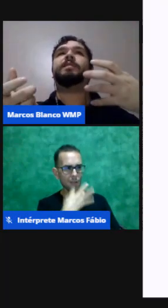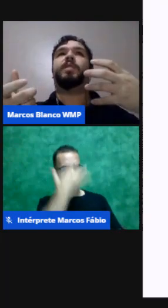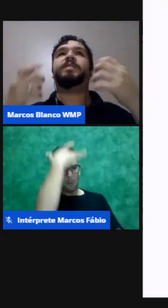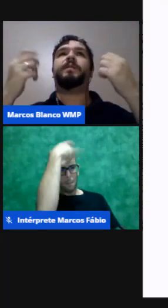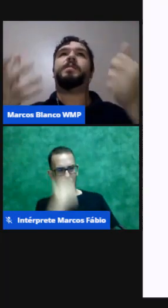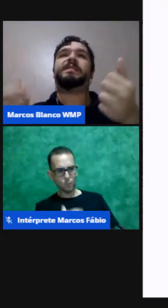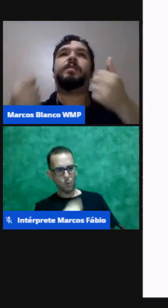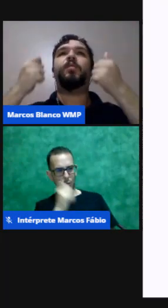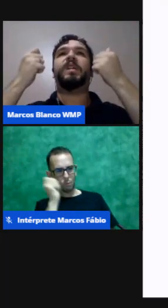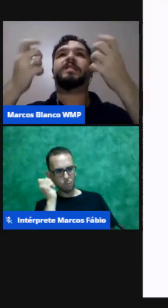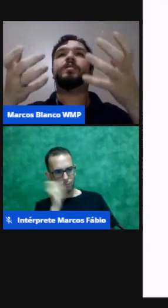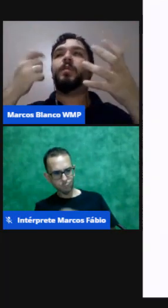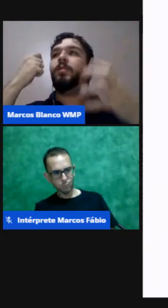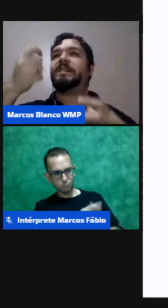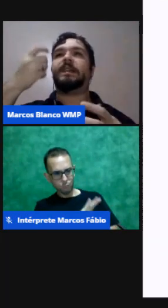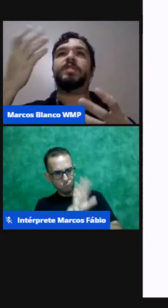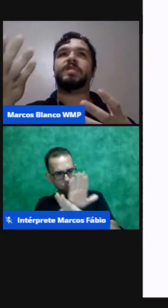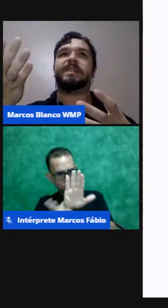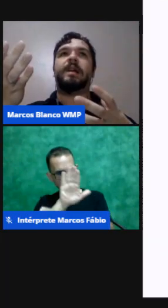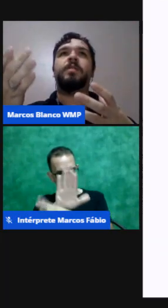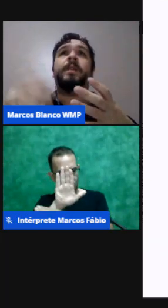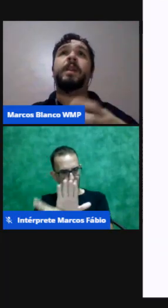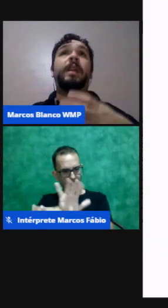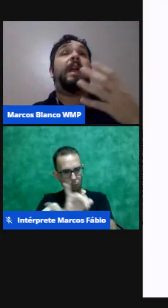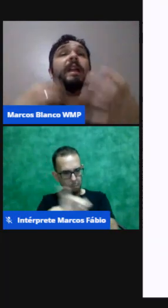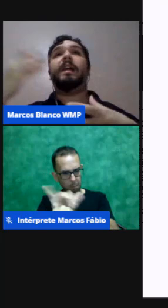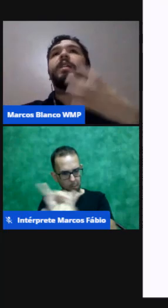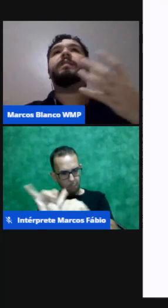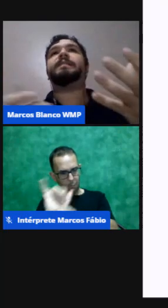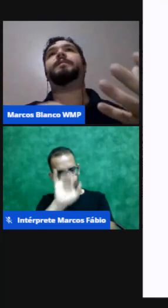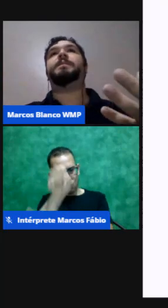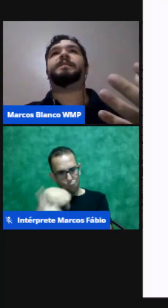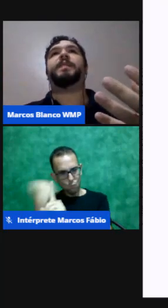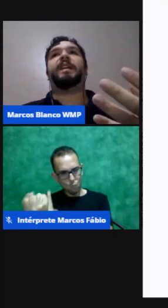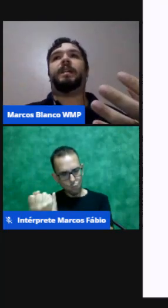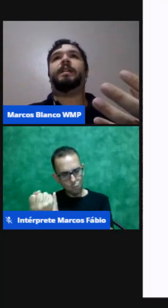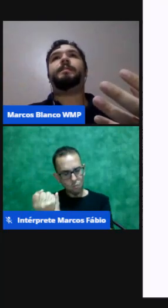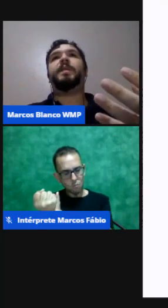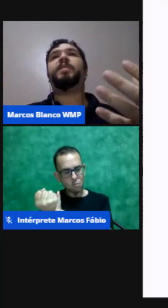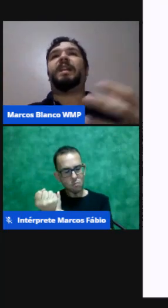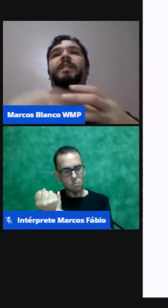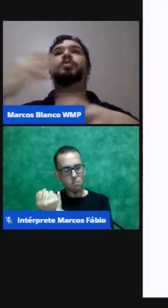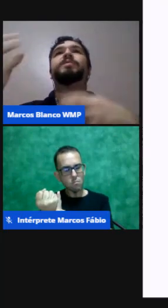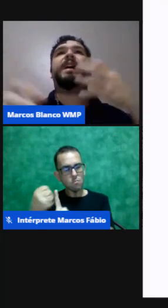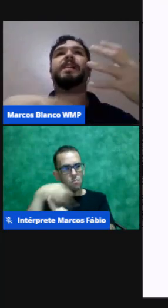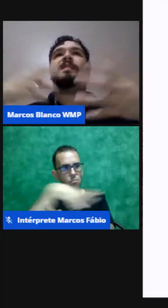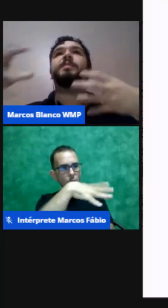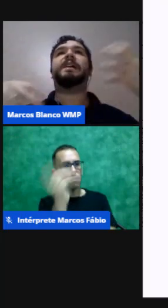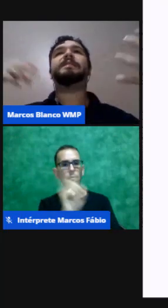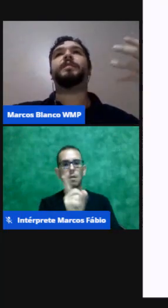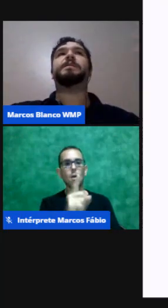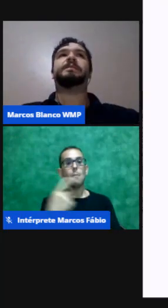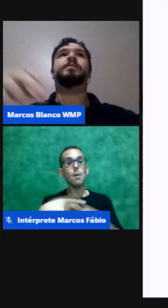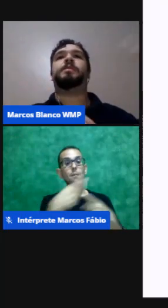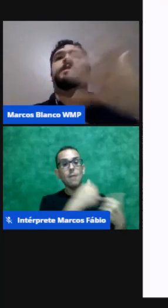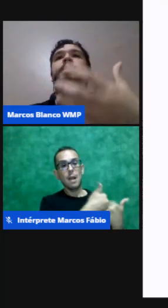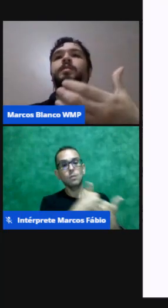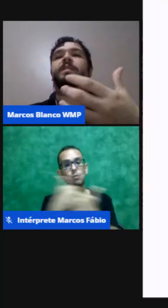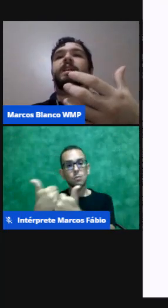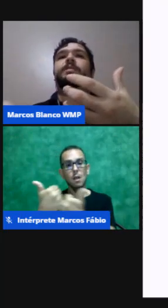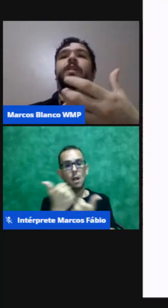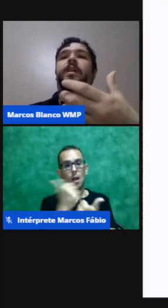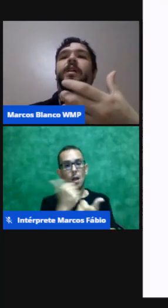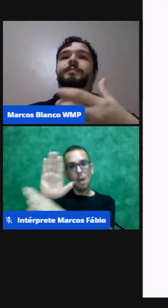é uma mobilizadora de informação, mobilizadora social, é legal levar essa informação para ela, né? Porque ela vai ajudar a disseminar essa